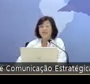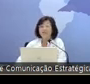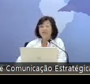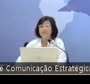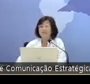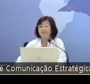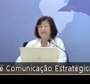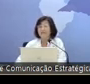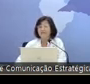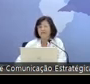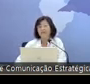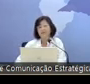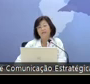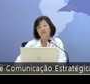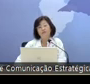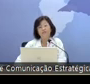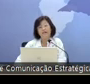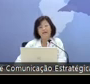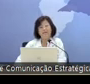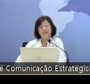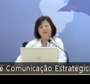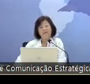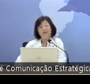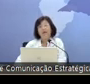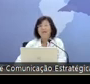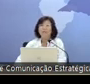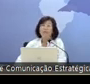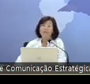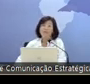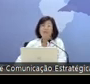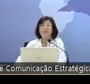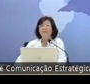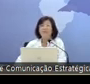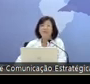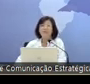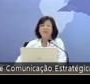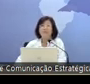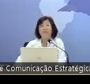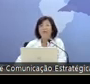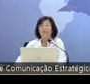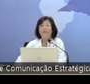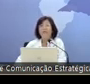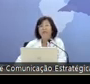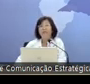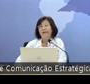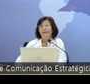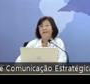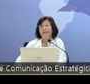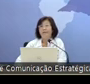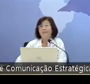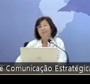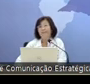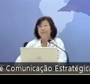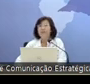AIDS em menores de 13 anos de idade Aí depois que infelizmente acontece